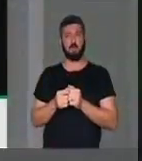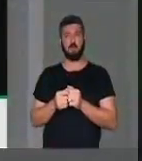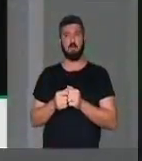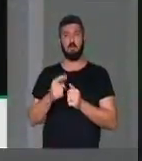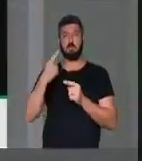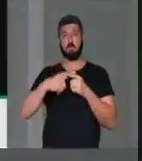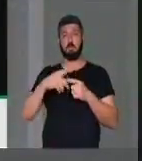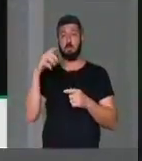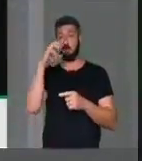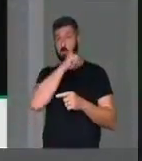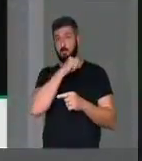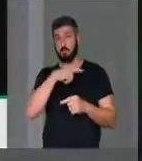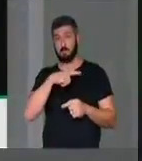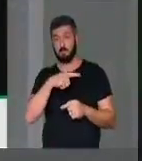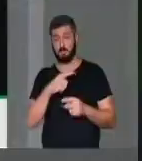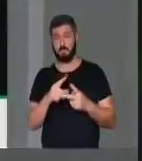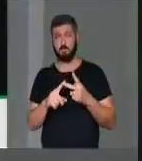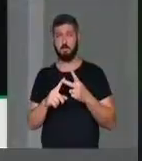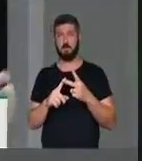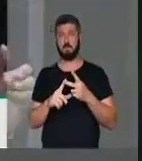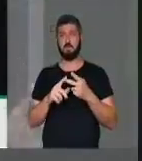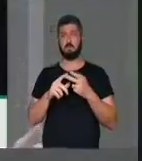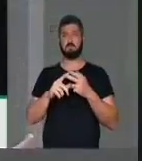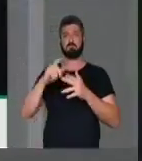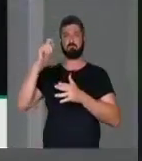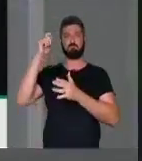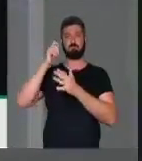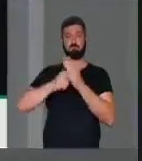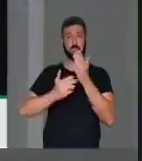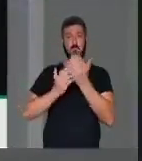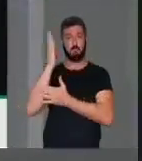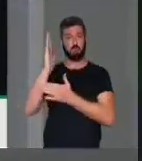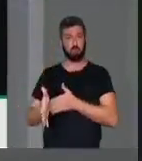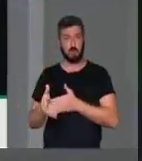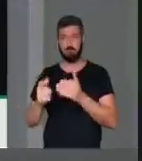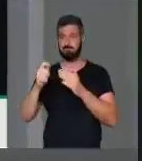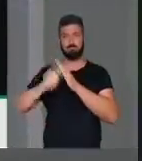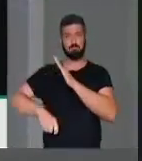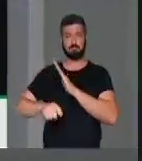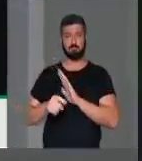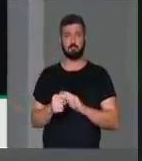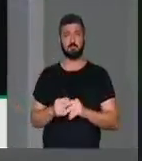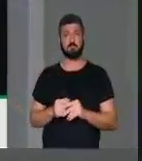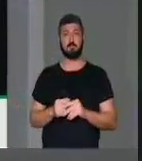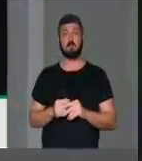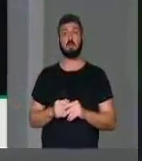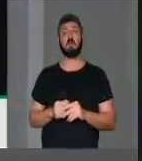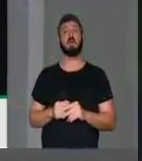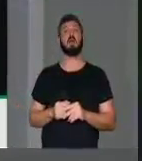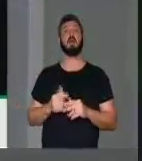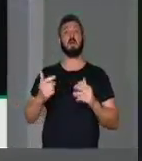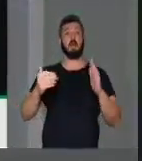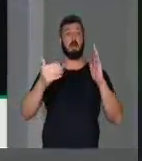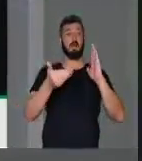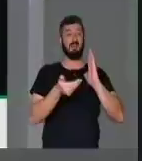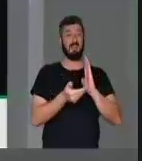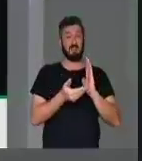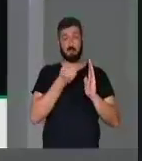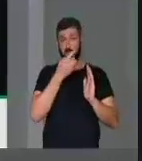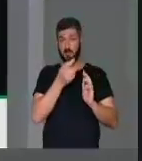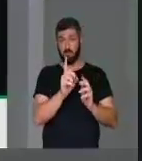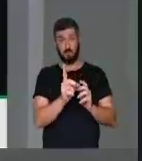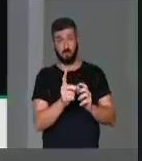pela rapidez, promulgação após a aprovação, e dizia então que o texto da Câmara não era